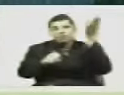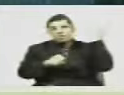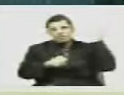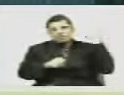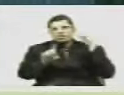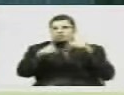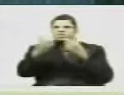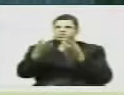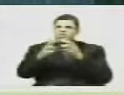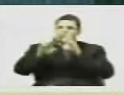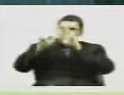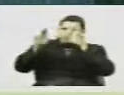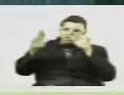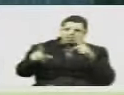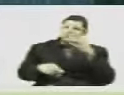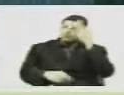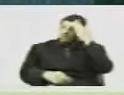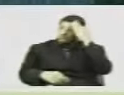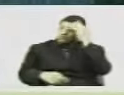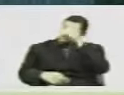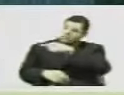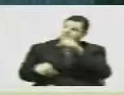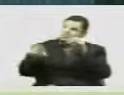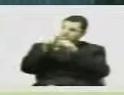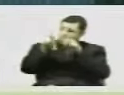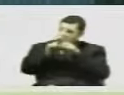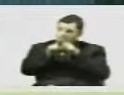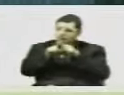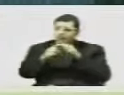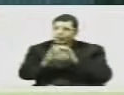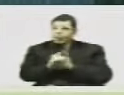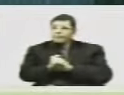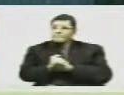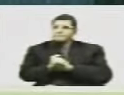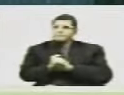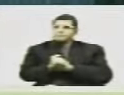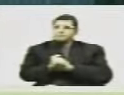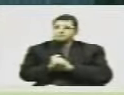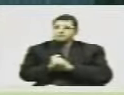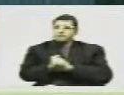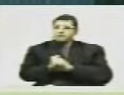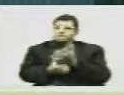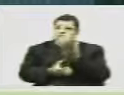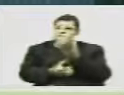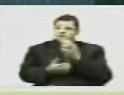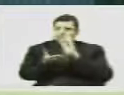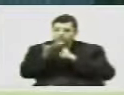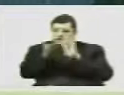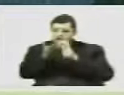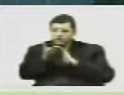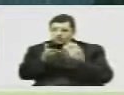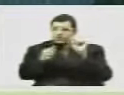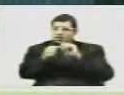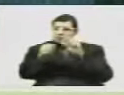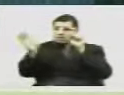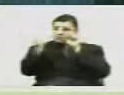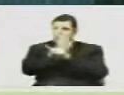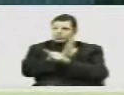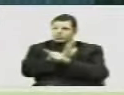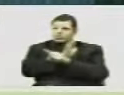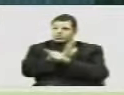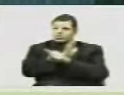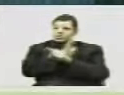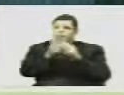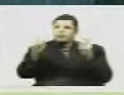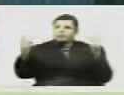incomoda, deputado Marco Rota, e eu sei que incomoda a Vossa Excelência também, é que o secretário fez a pergunta que é a